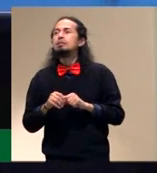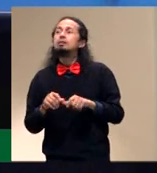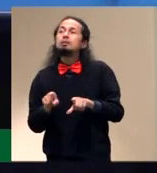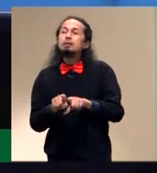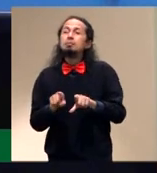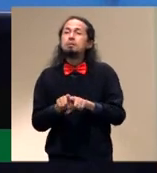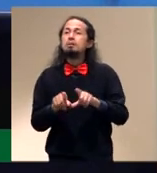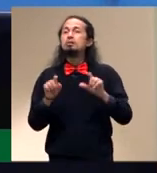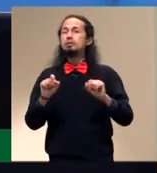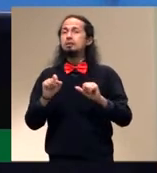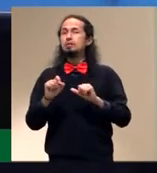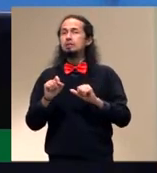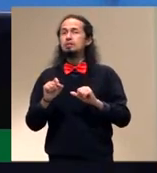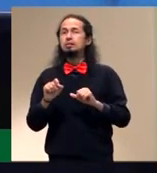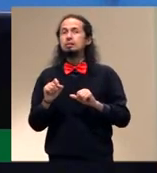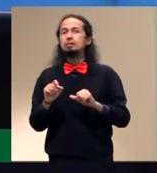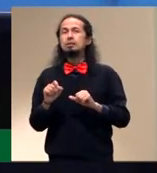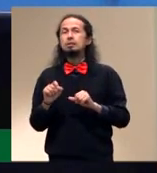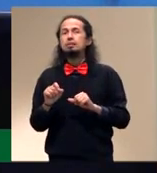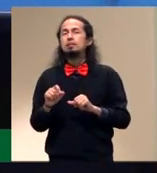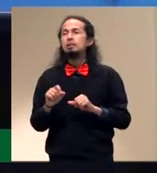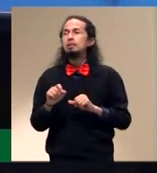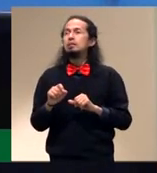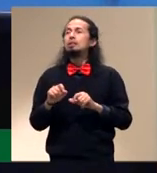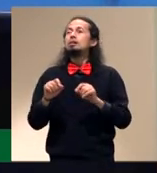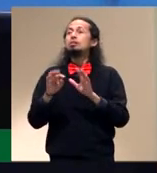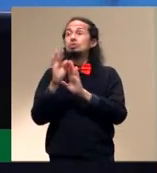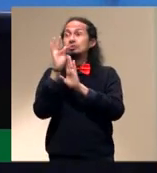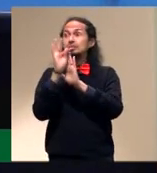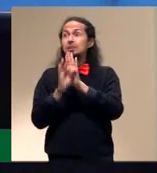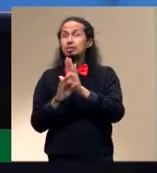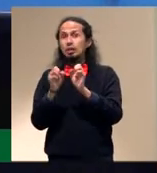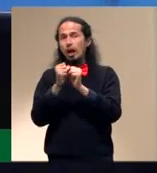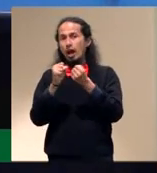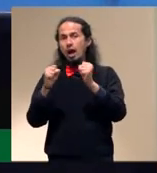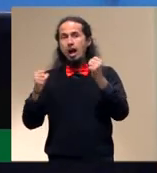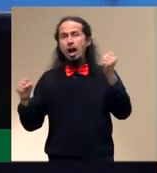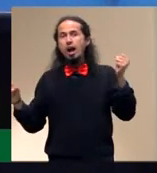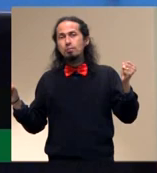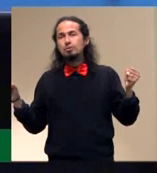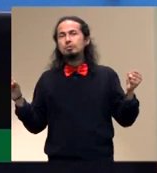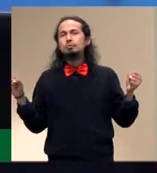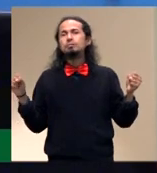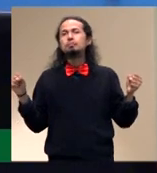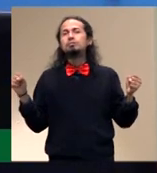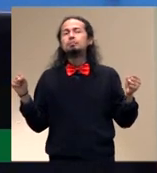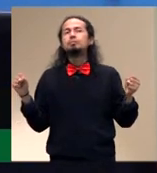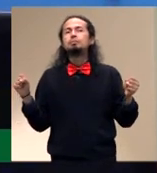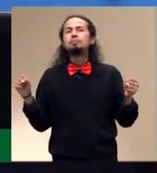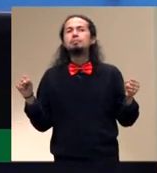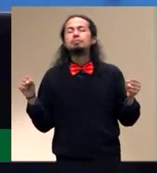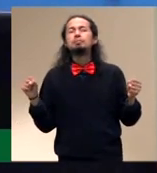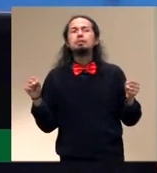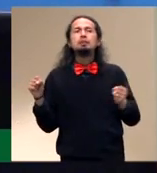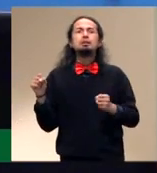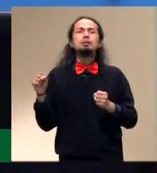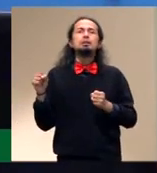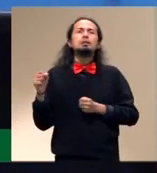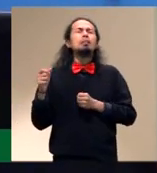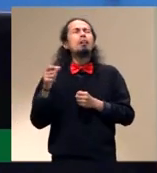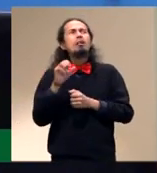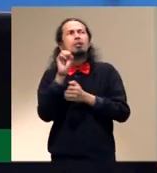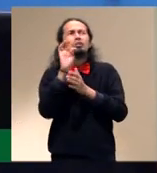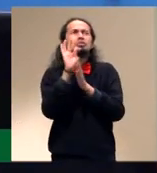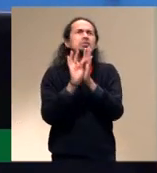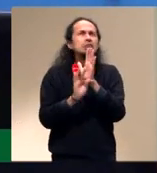realmente estendeu muito, é um texto muito mais amplo, é muito mais, eu diria, indicativo